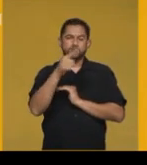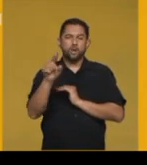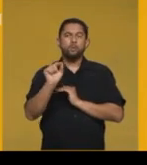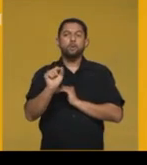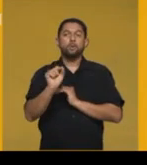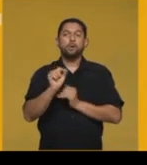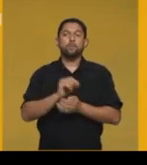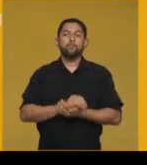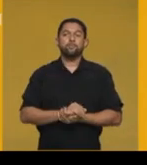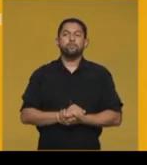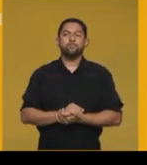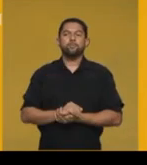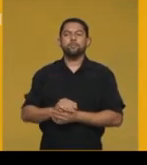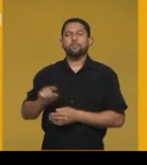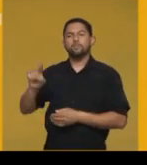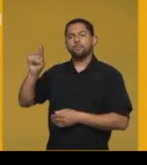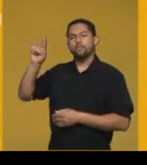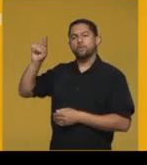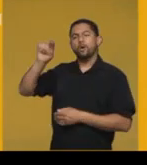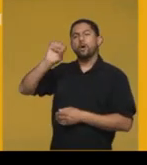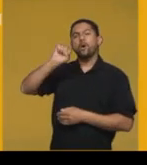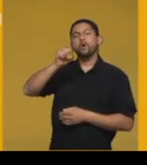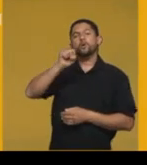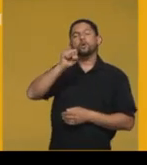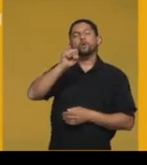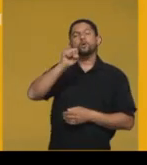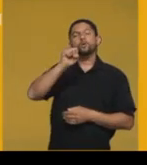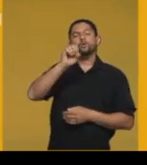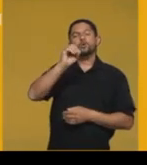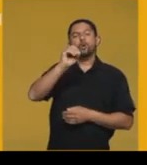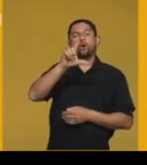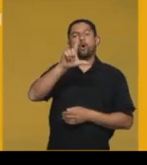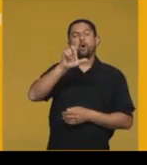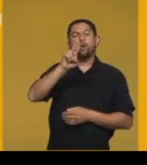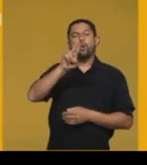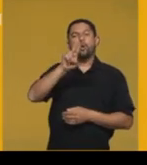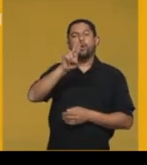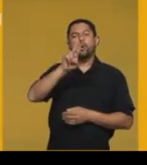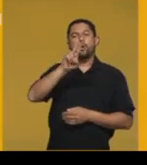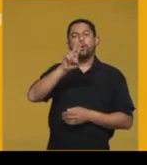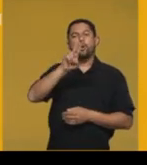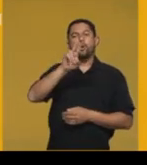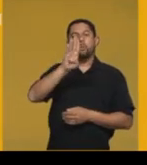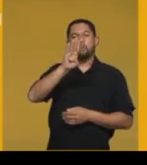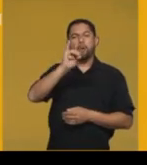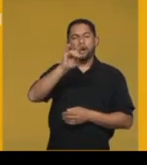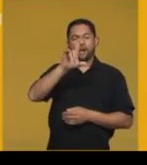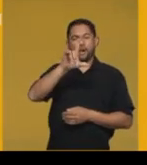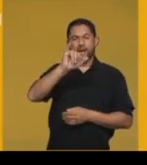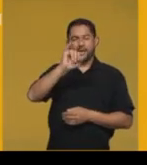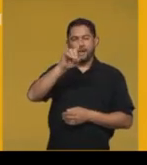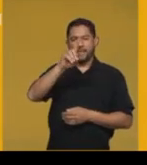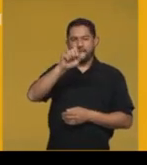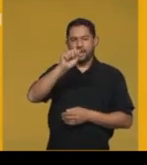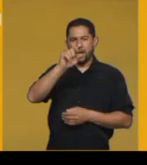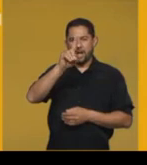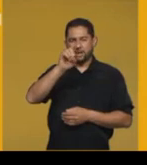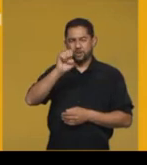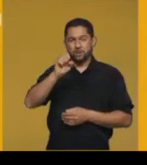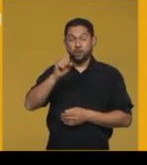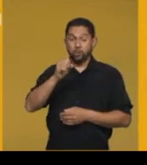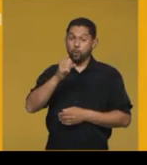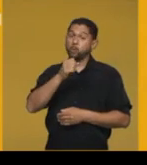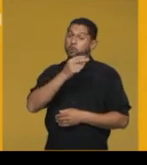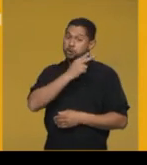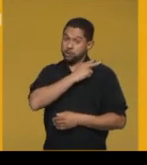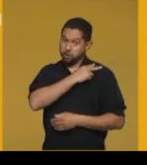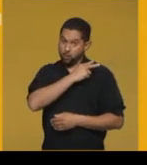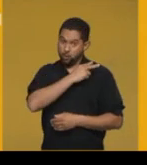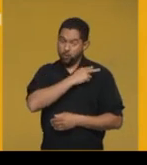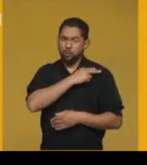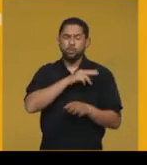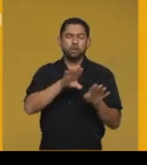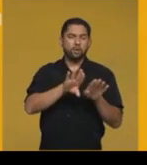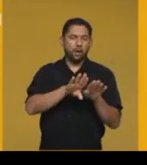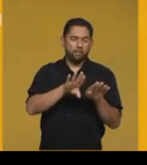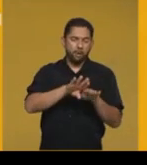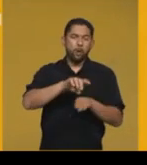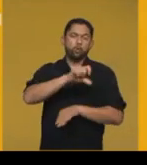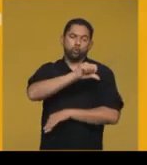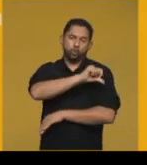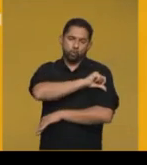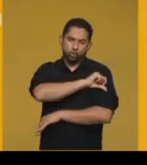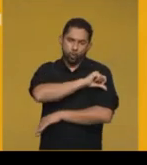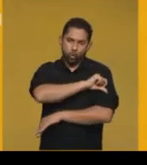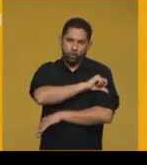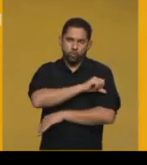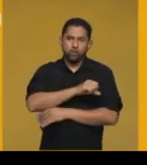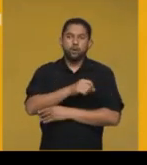Lá no primeiro ano do ensino médio, e alguns estudantes devem ter visto isso também no 9º ano, nós falamos